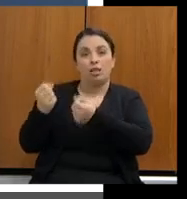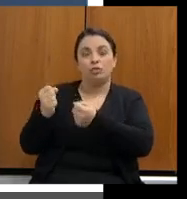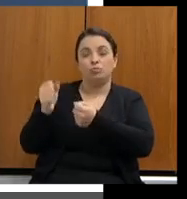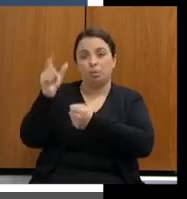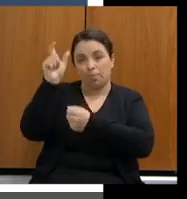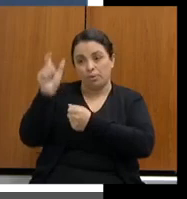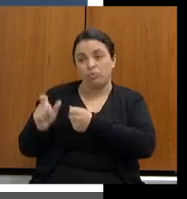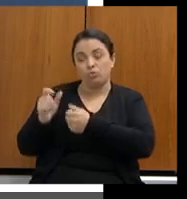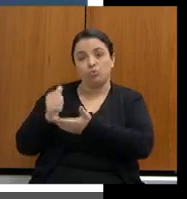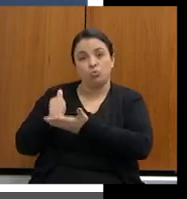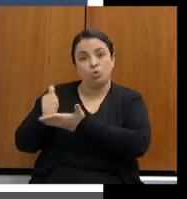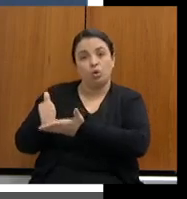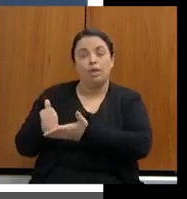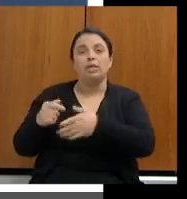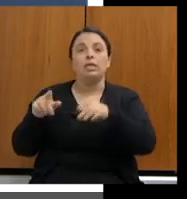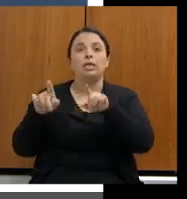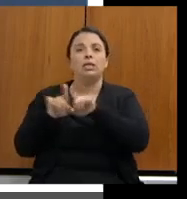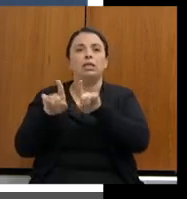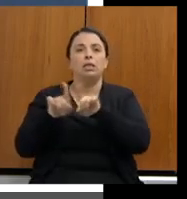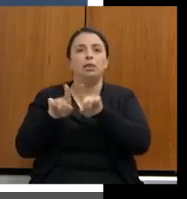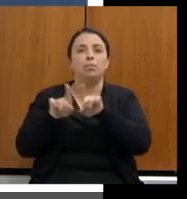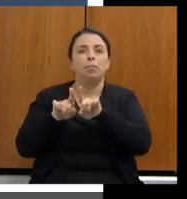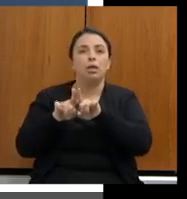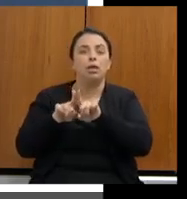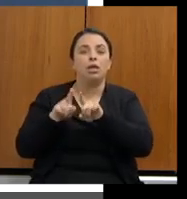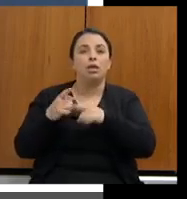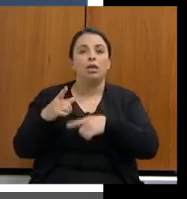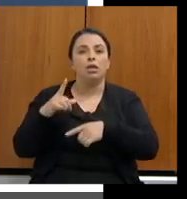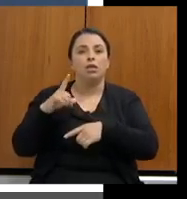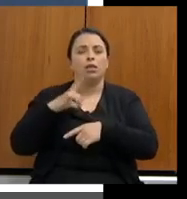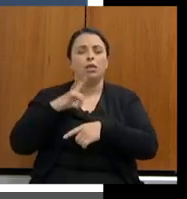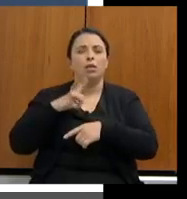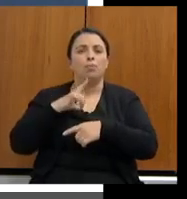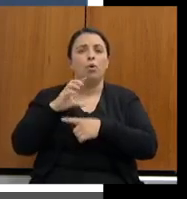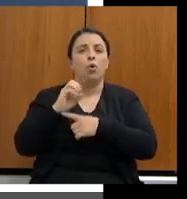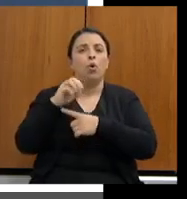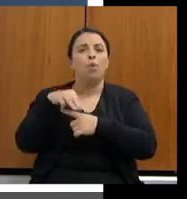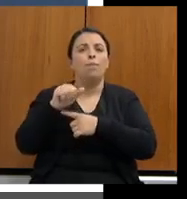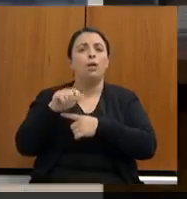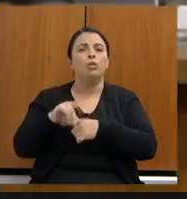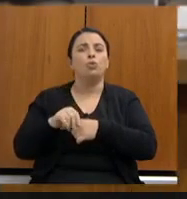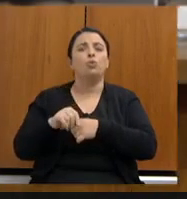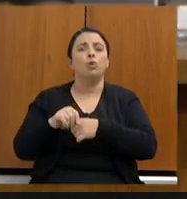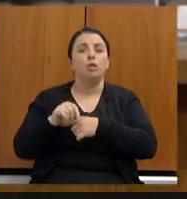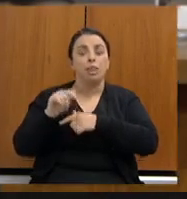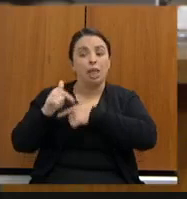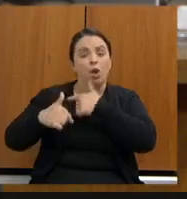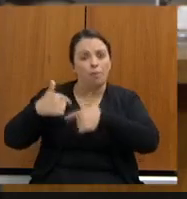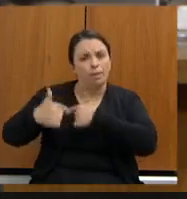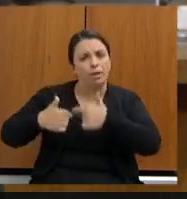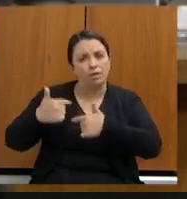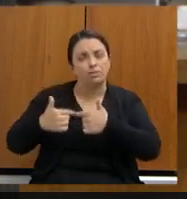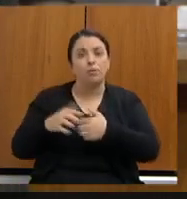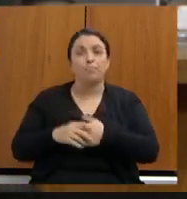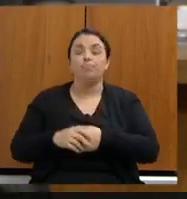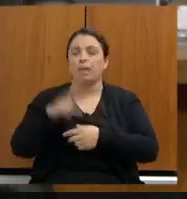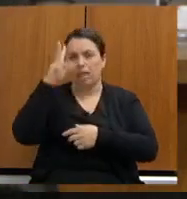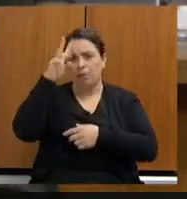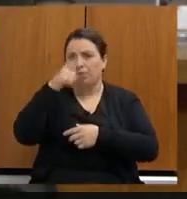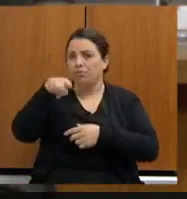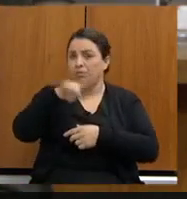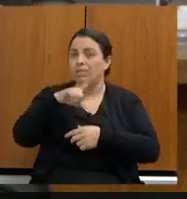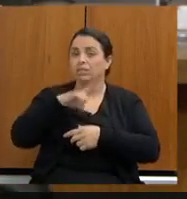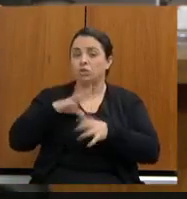que nós estamos disponibilizando também por comando operacional lembrando a todos que nós temos seis